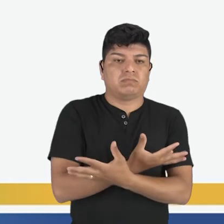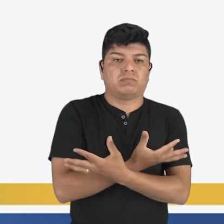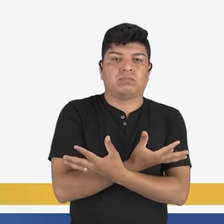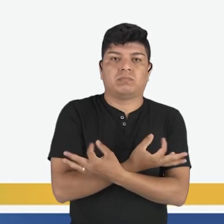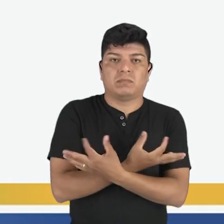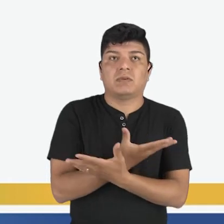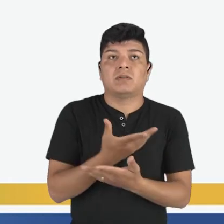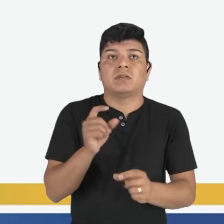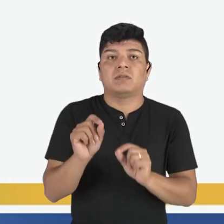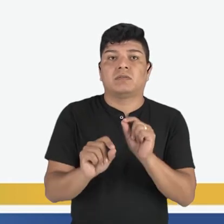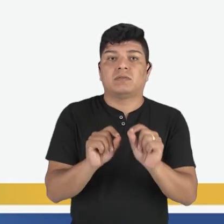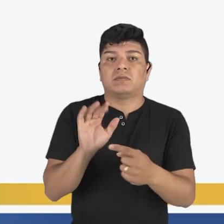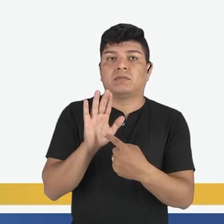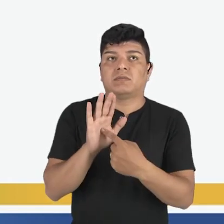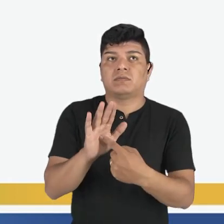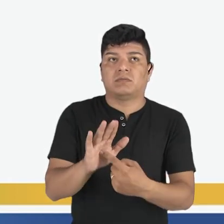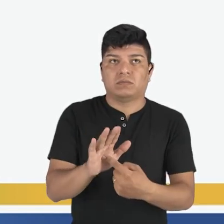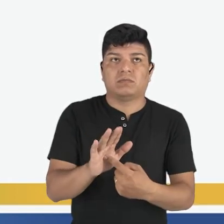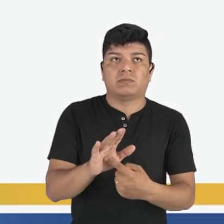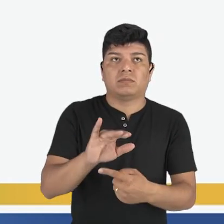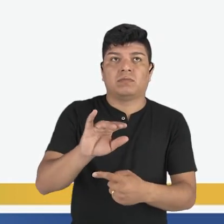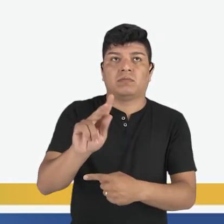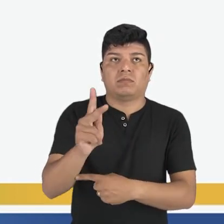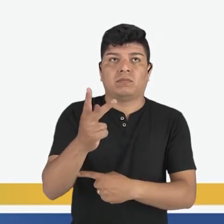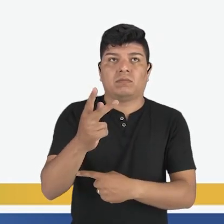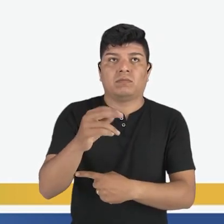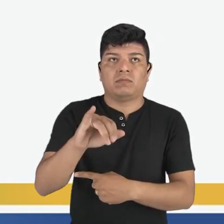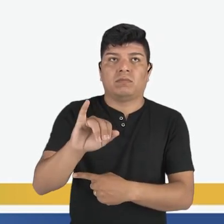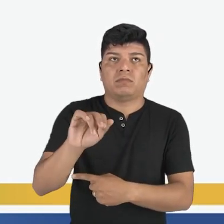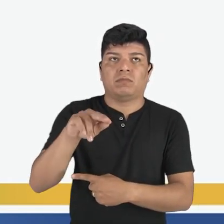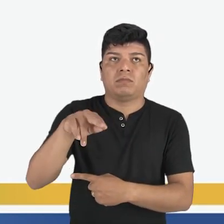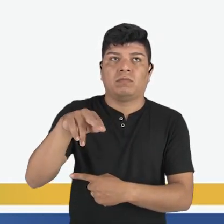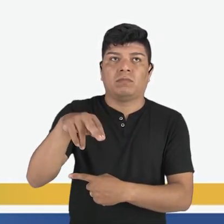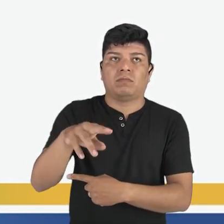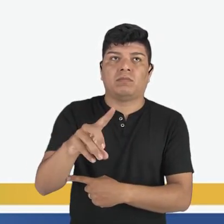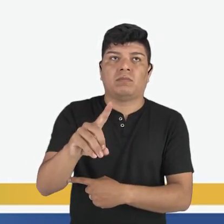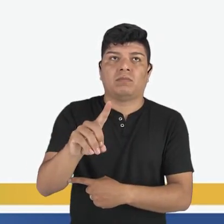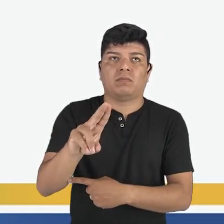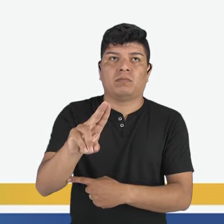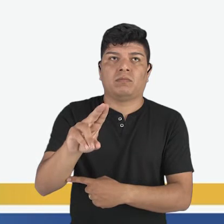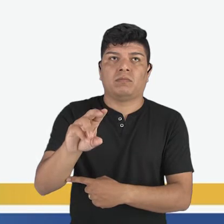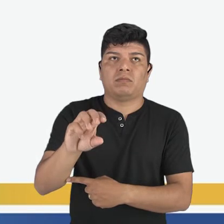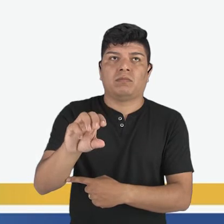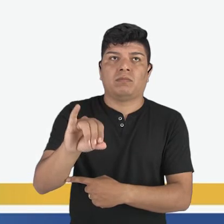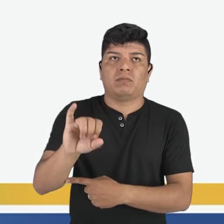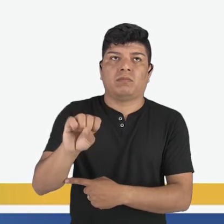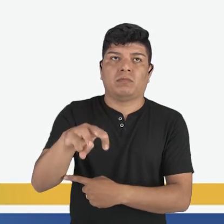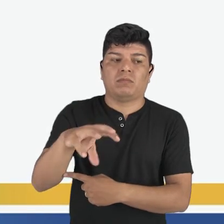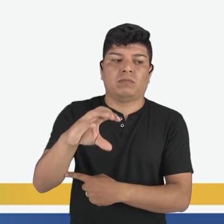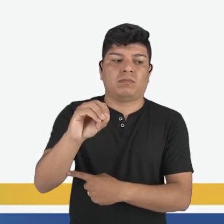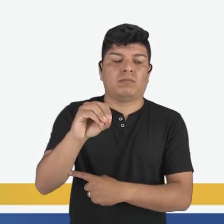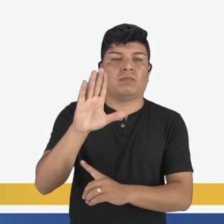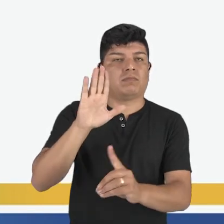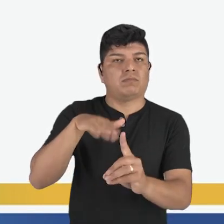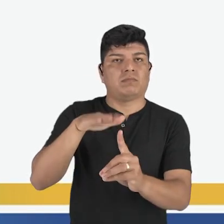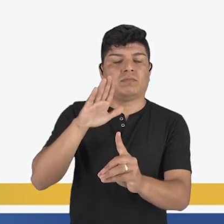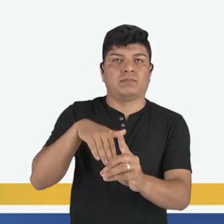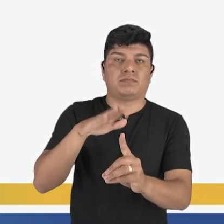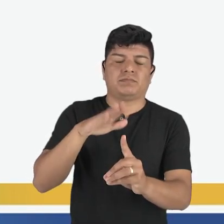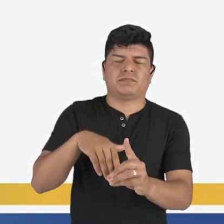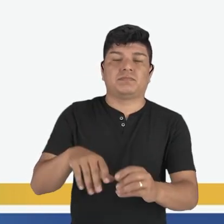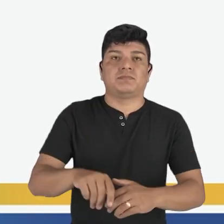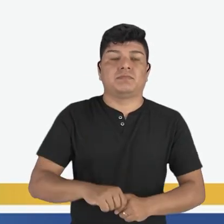o hindu ele venera as suas divindades. Brahma, Vishnu